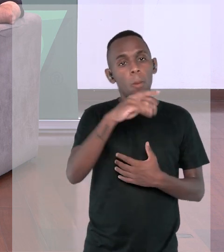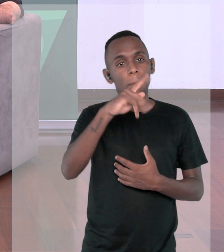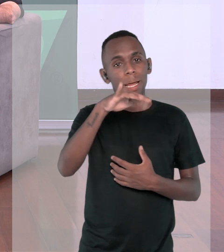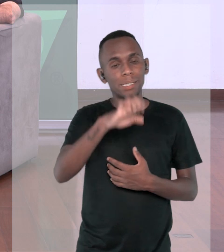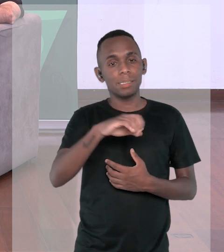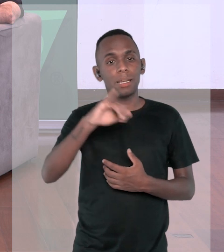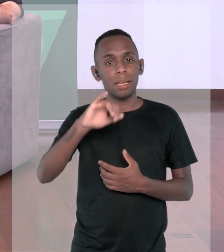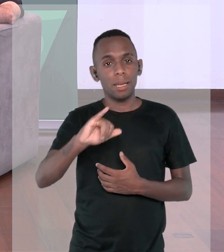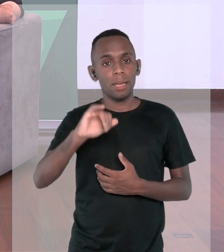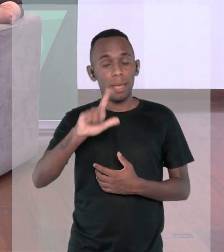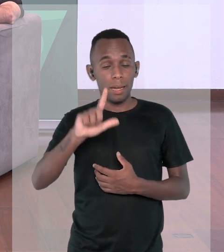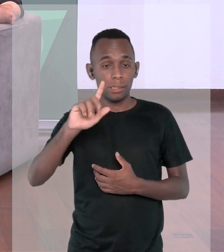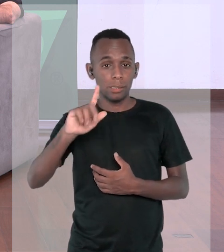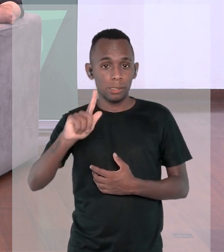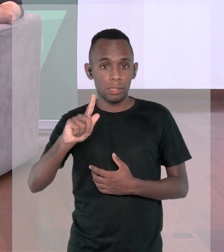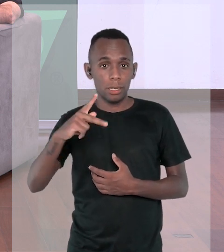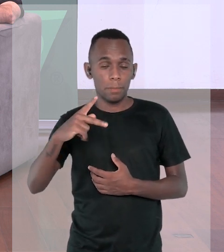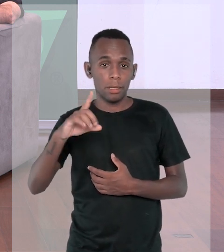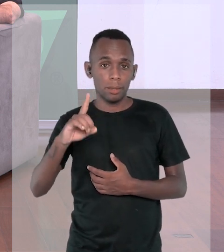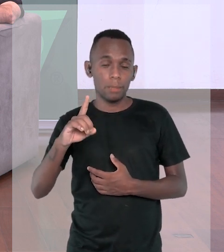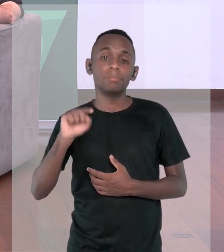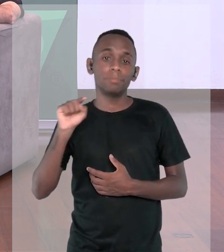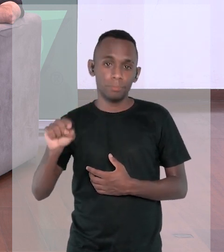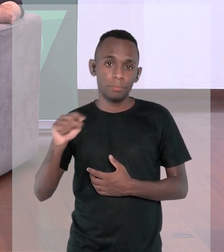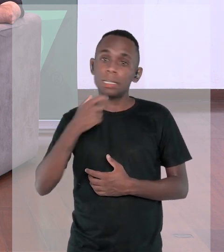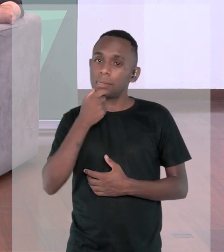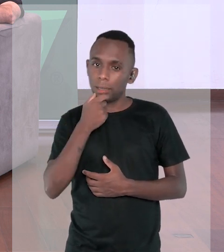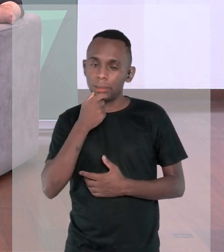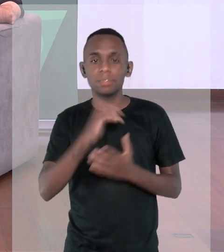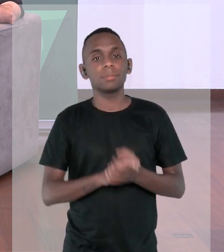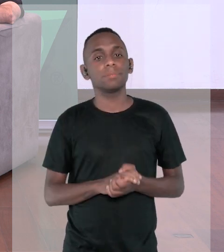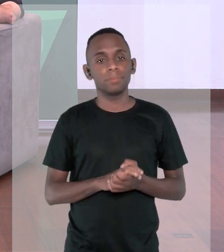LGPD, budget. São as palavras.